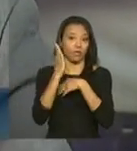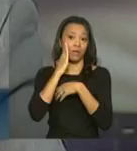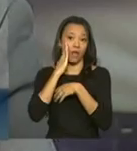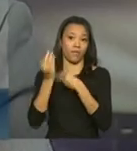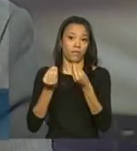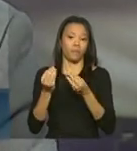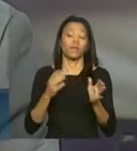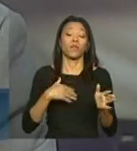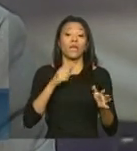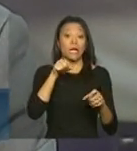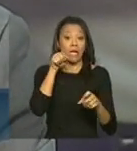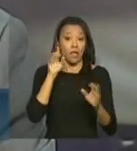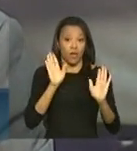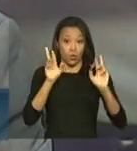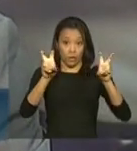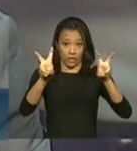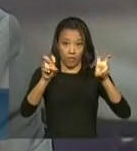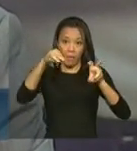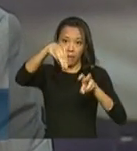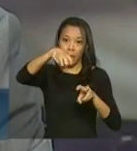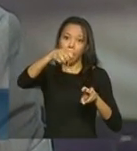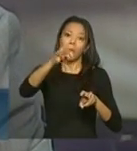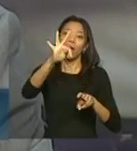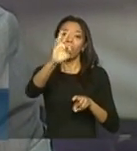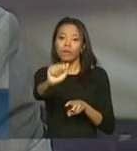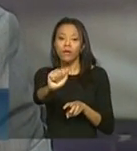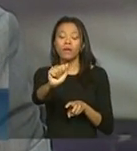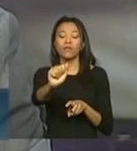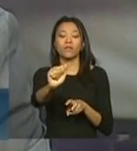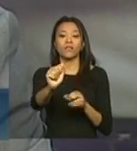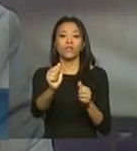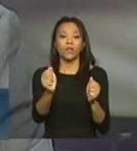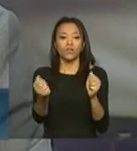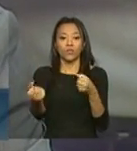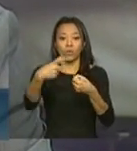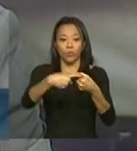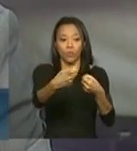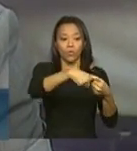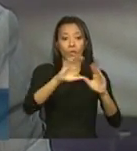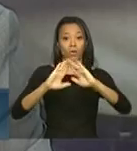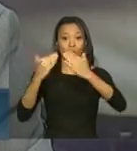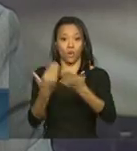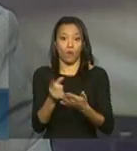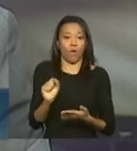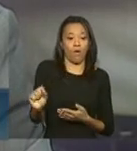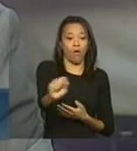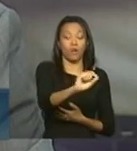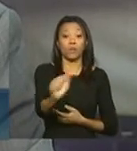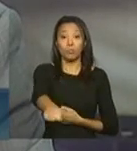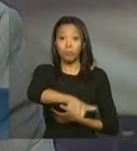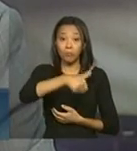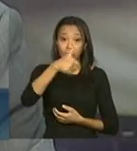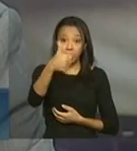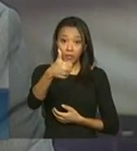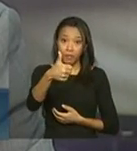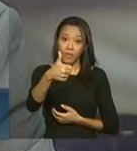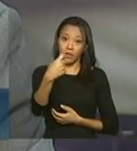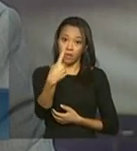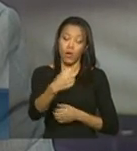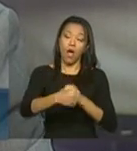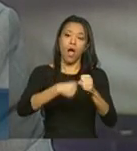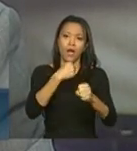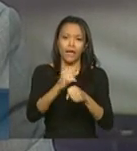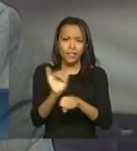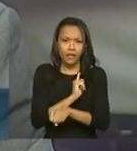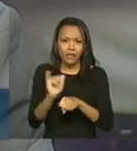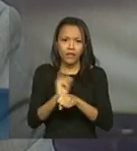Em relação à meta... Da campanha junto às escolas, é muito interessante pelo seguinte: no primeiro ano, a estratégia do Ministério da